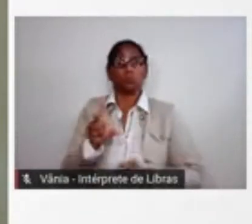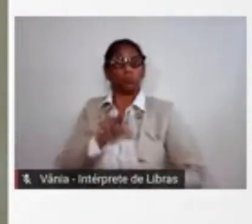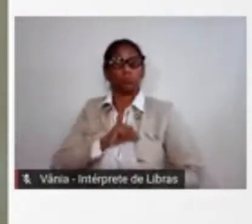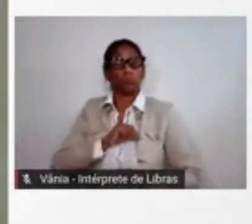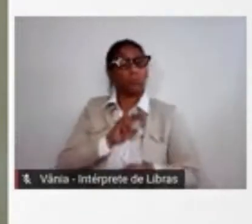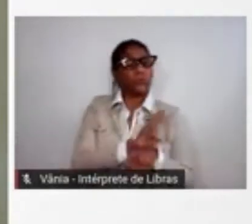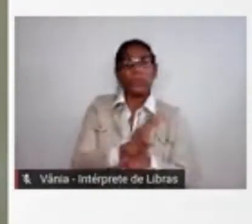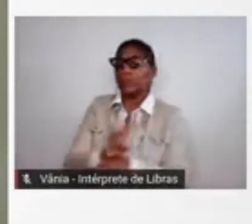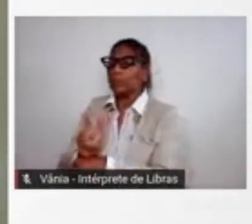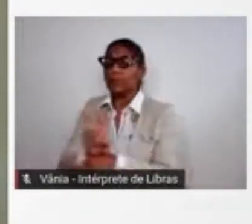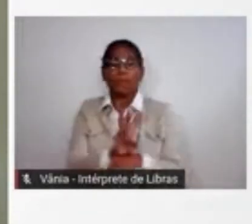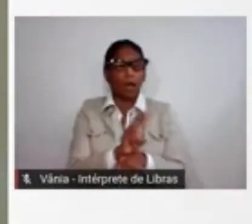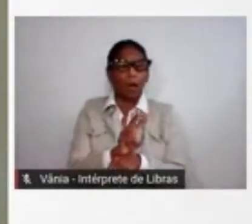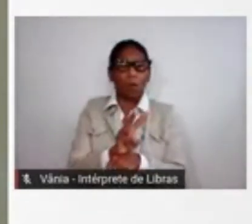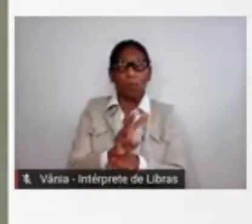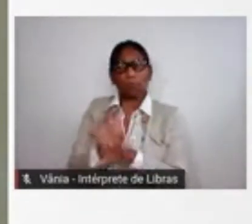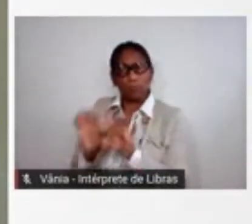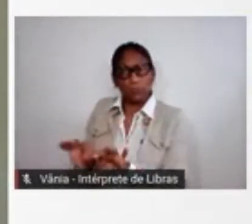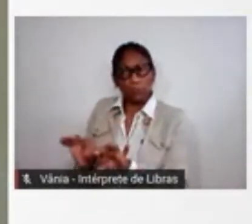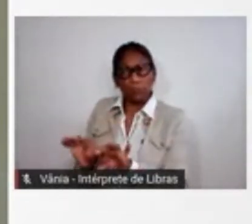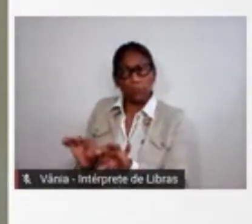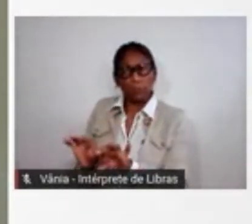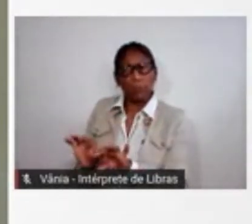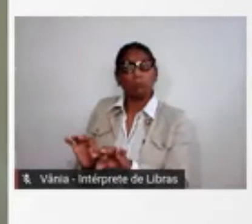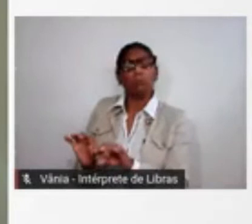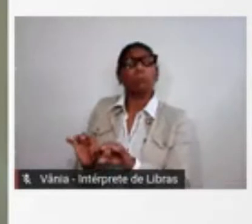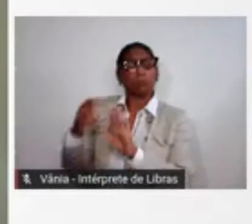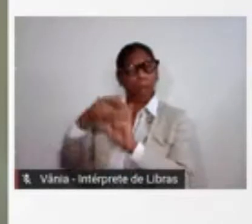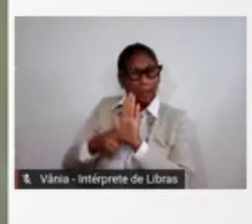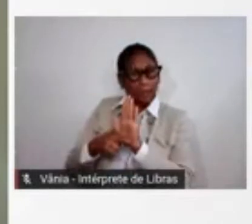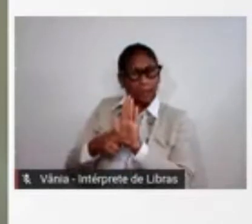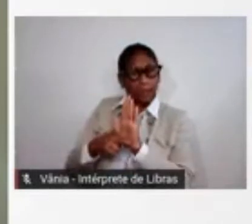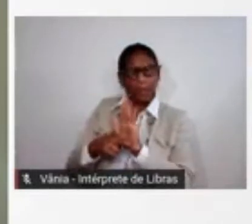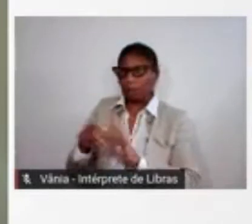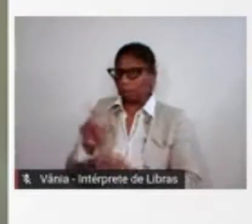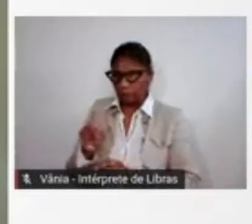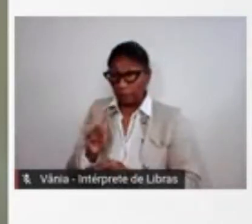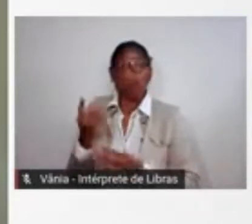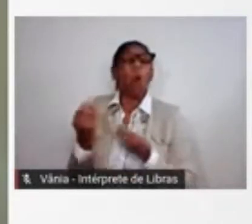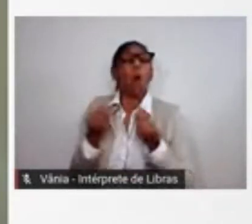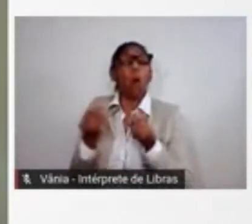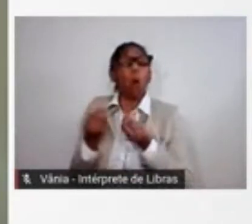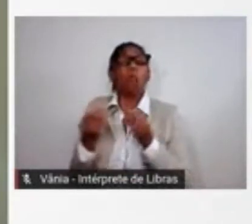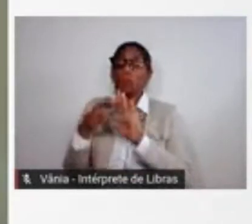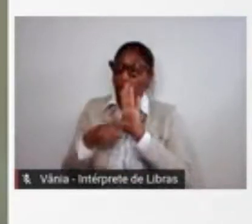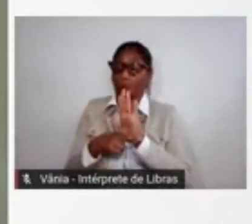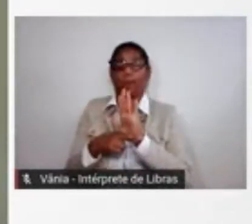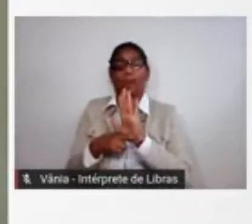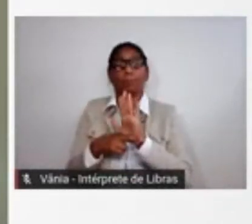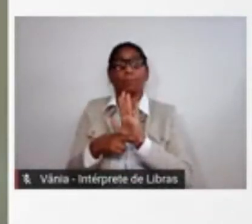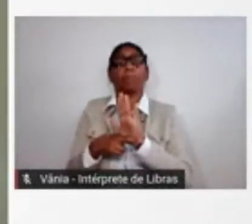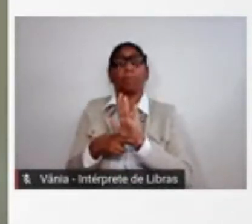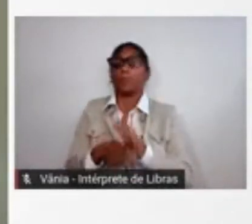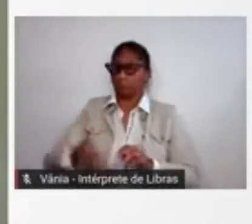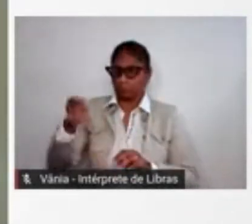garantia de que eles estejam sendo cumpridos, e se não forem cumpridos, para que se promova a devida ação pertinente